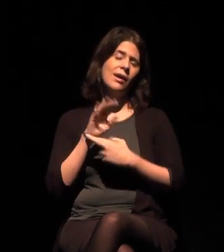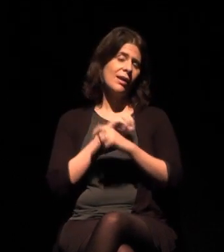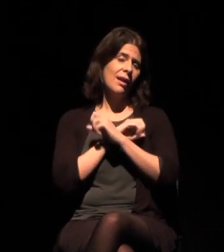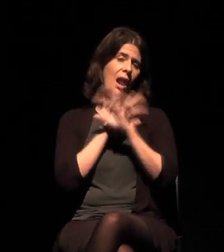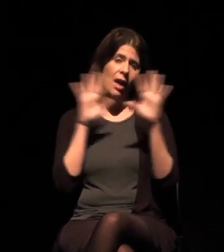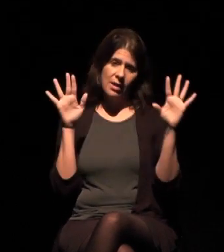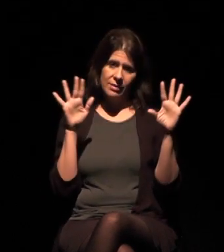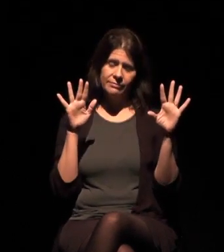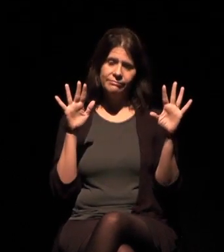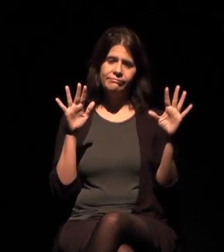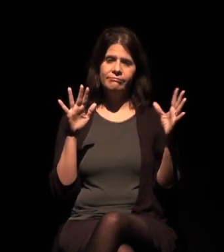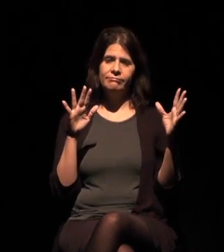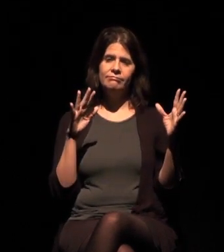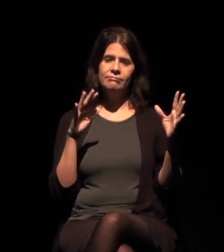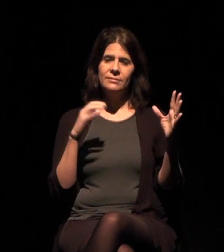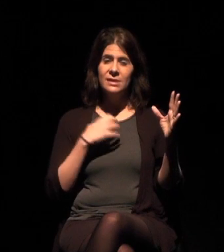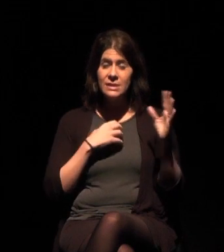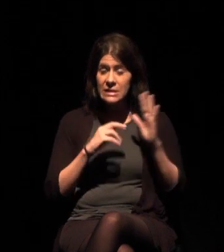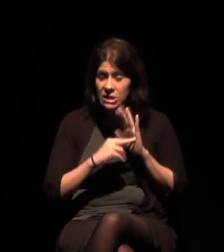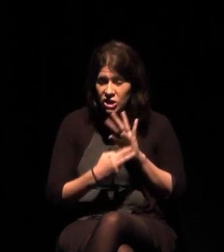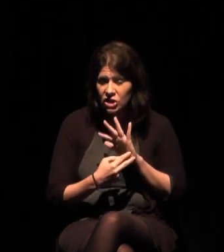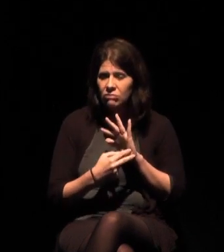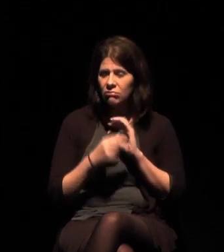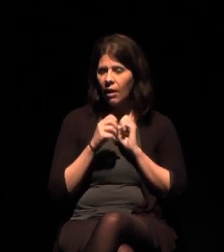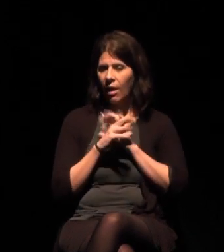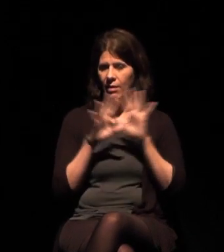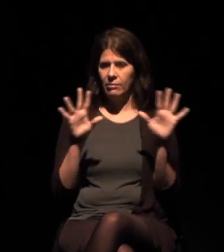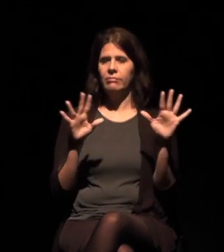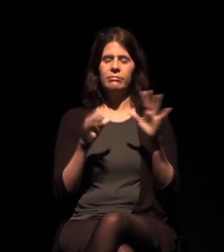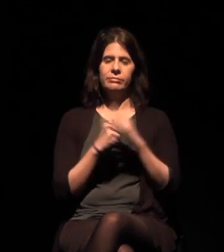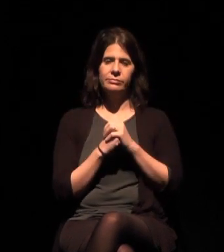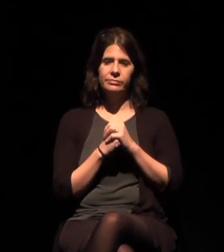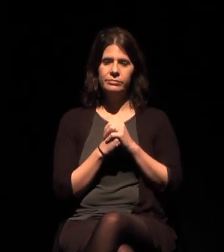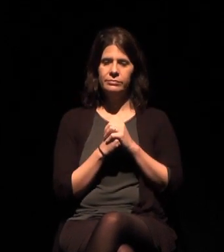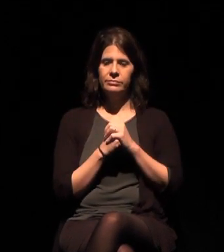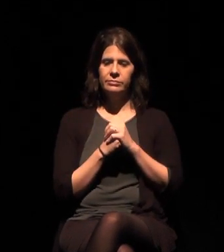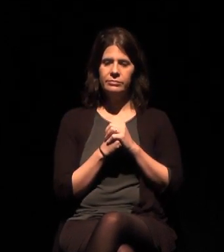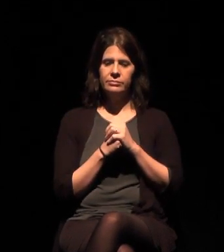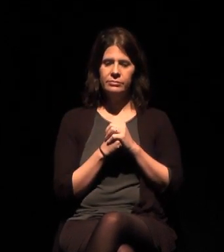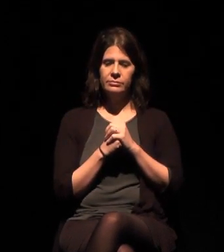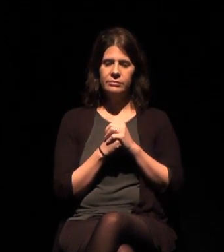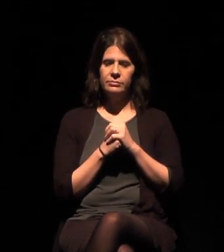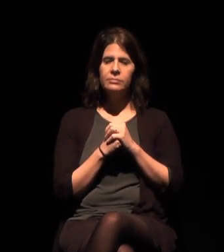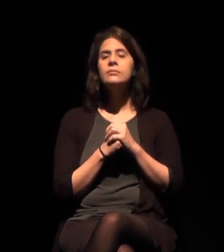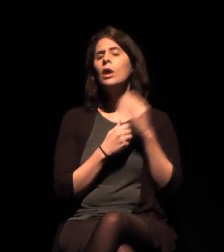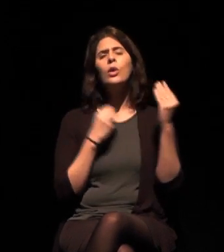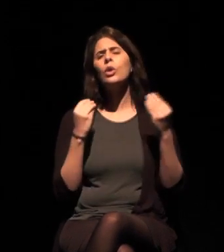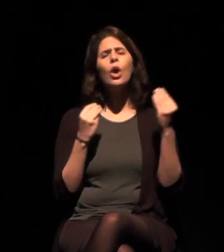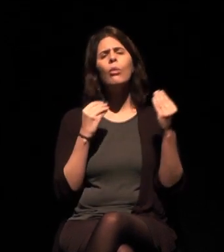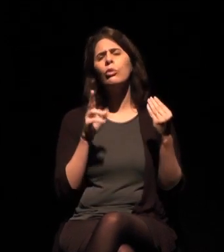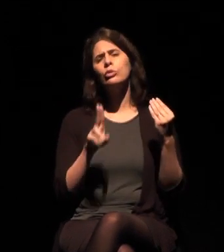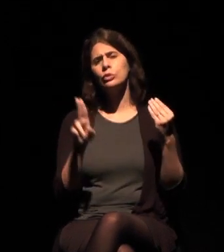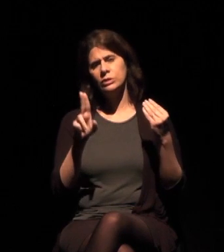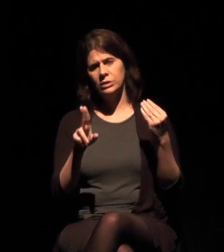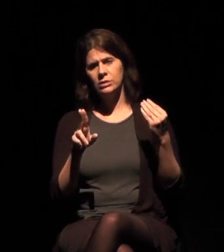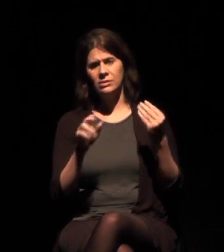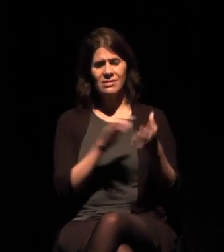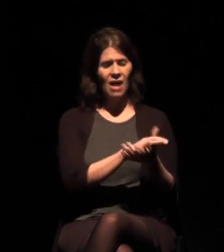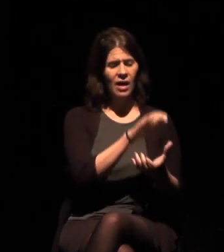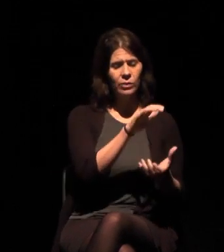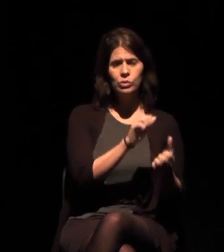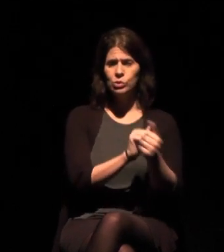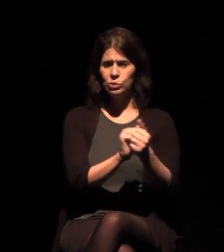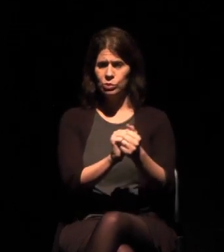semanticamente clara como que isso é usado em junto com os dados então isso é uma coisa que a